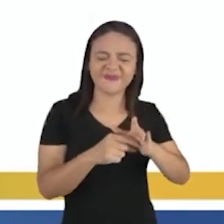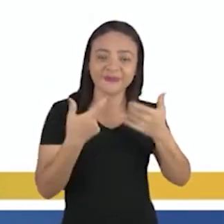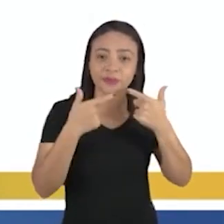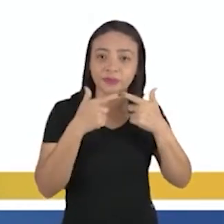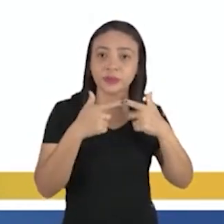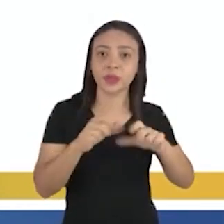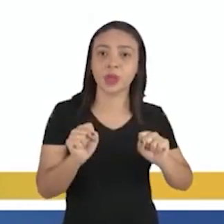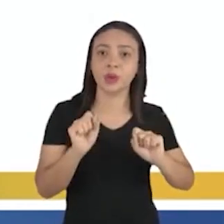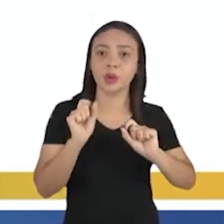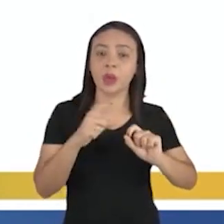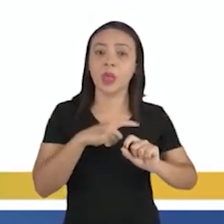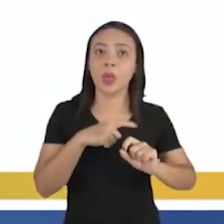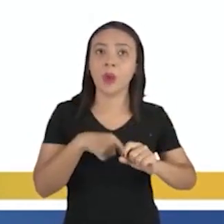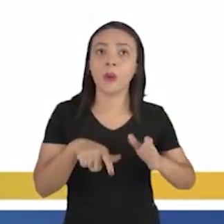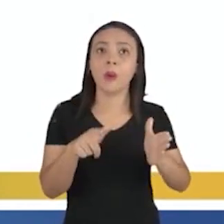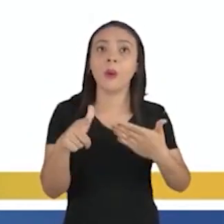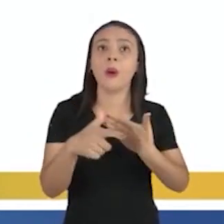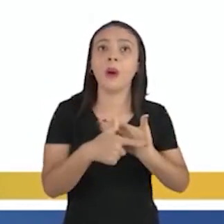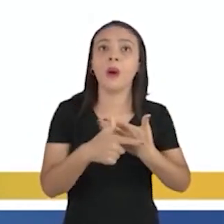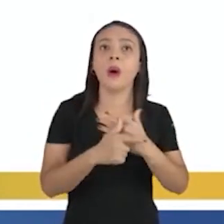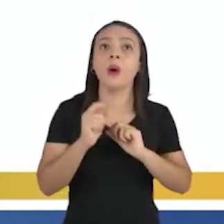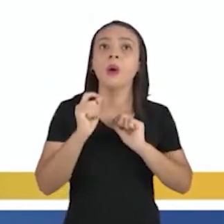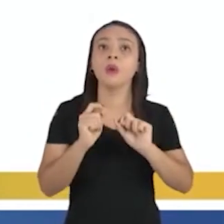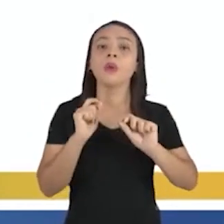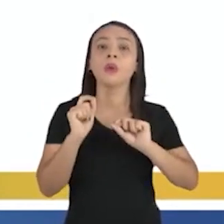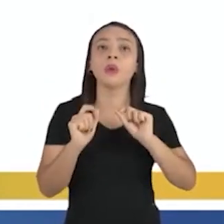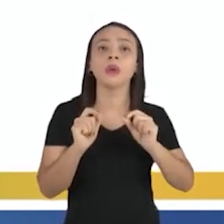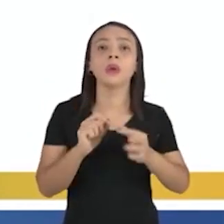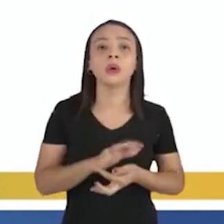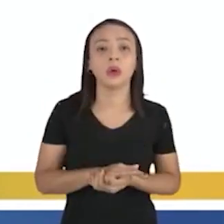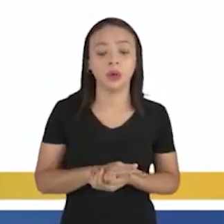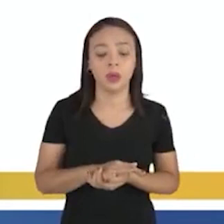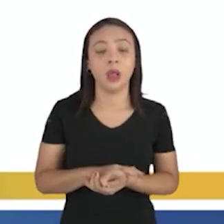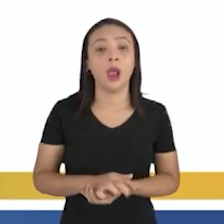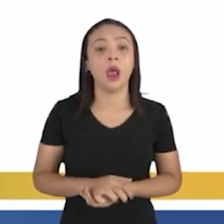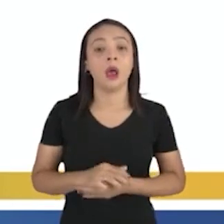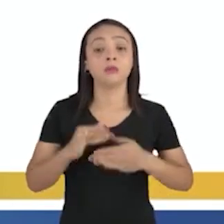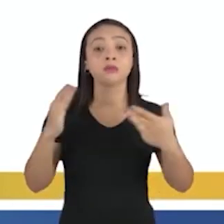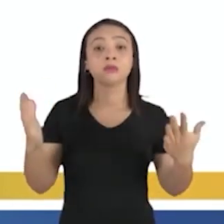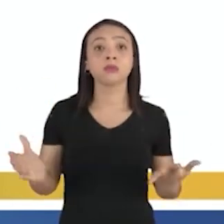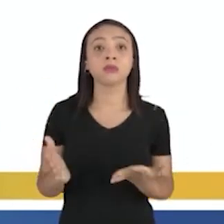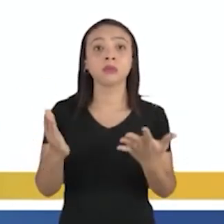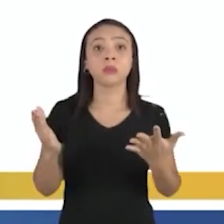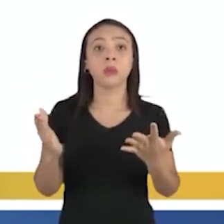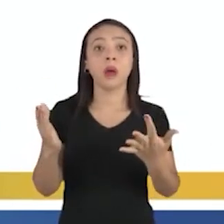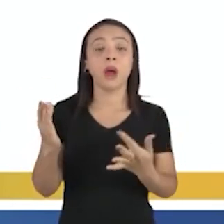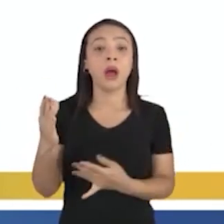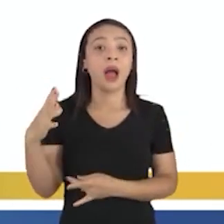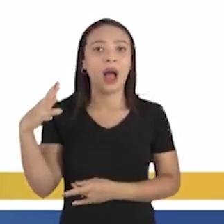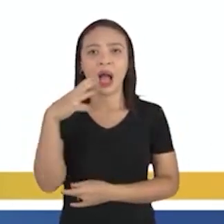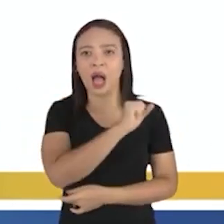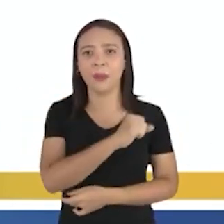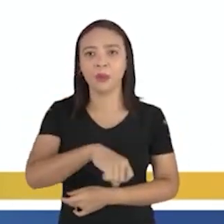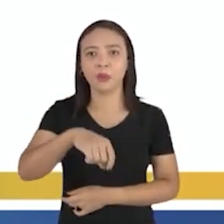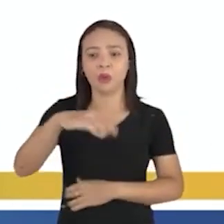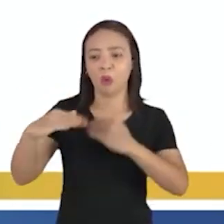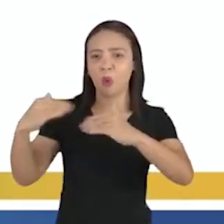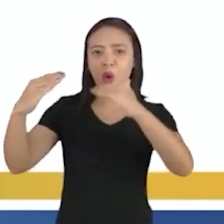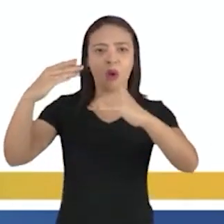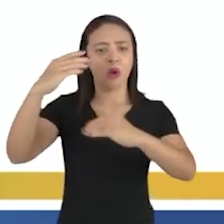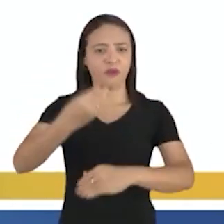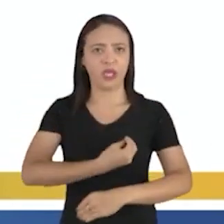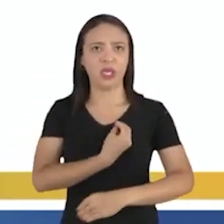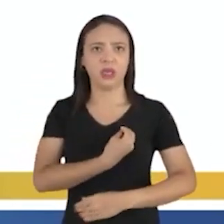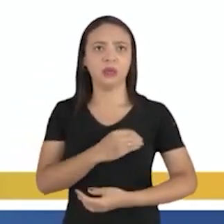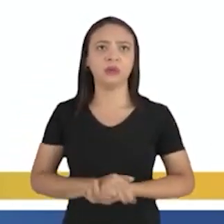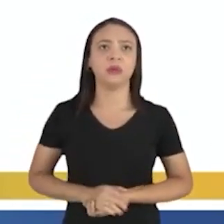linguístico contribui para a. Intensificar a ideia do súbito amadurecimento. B. Indicar